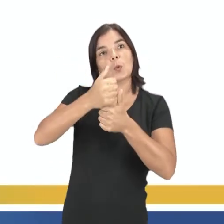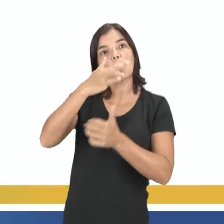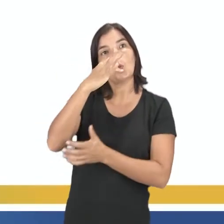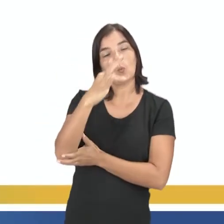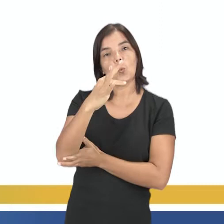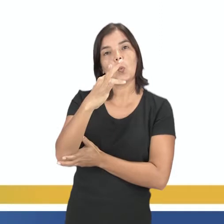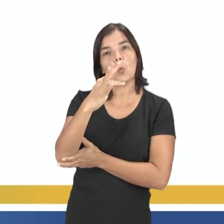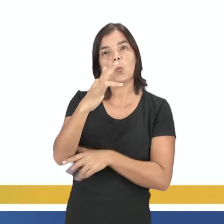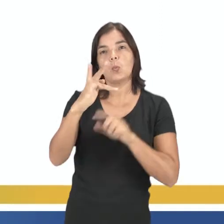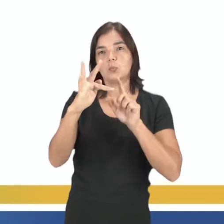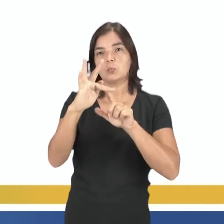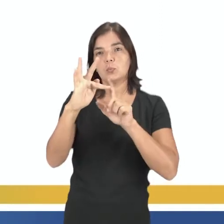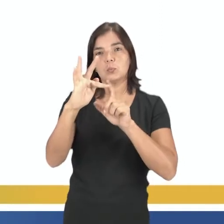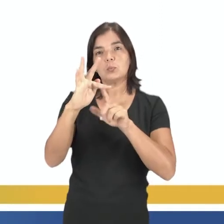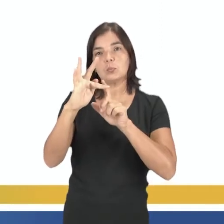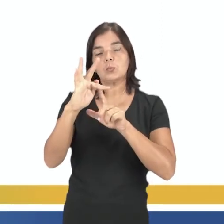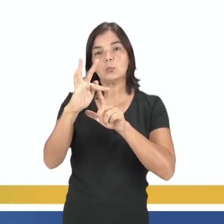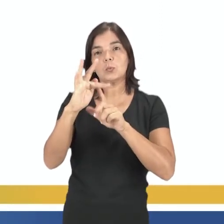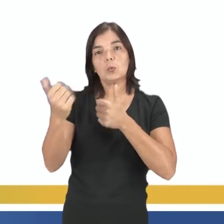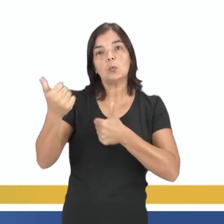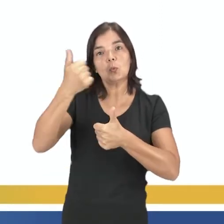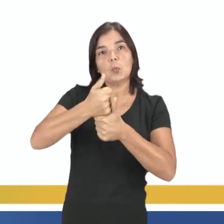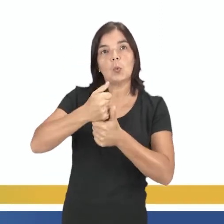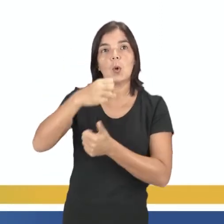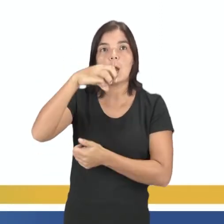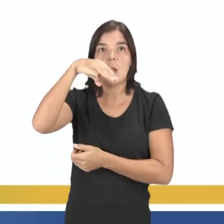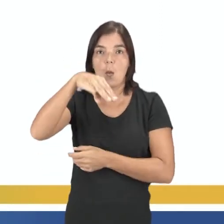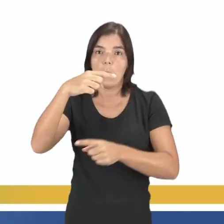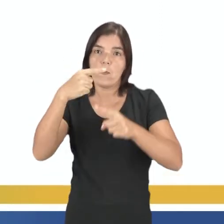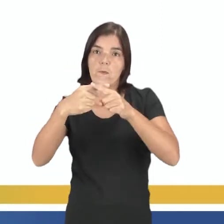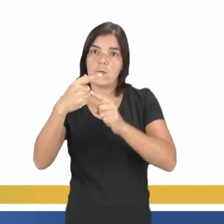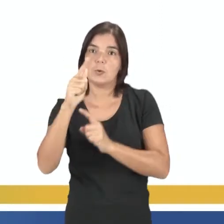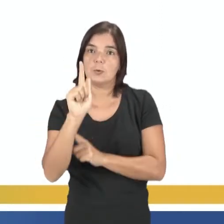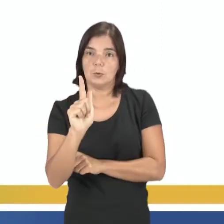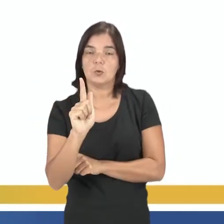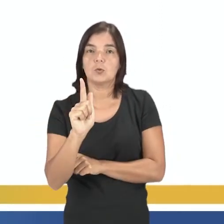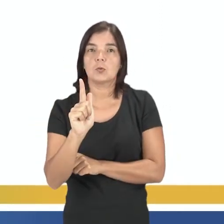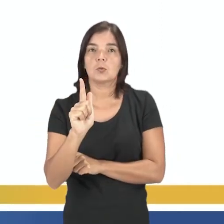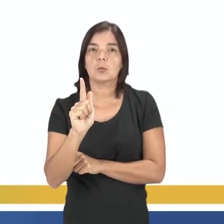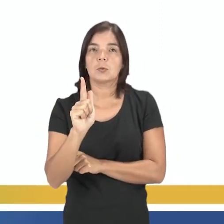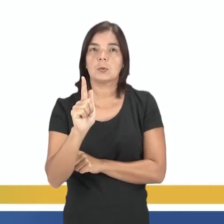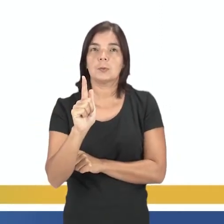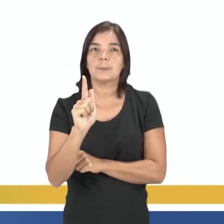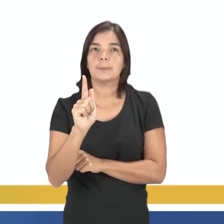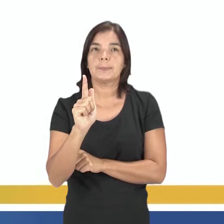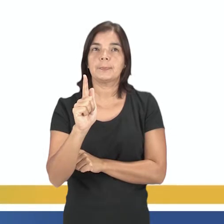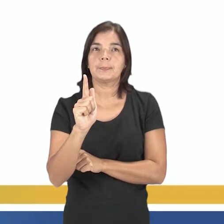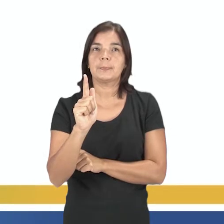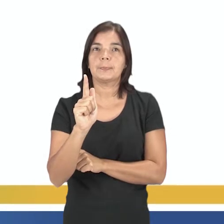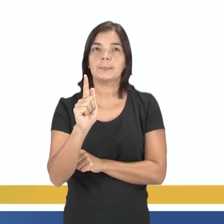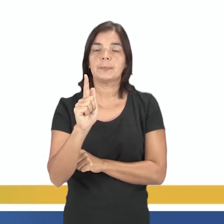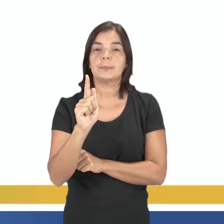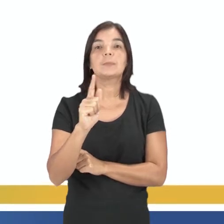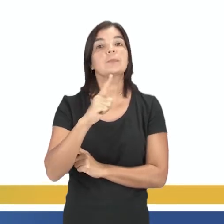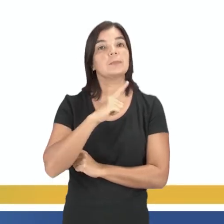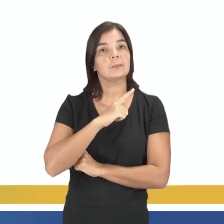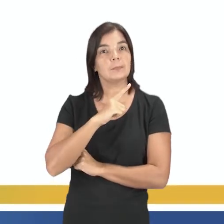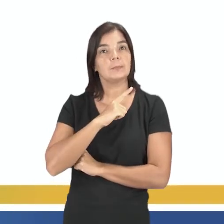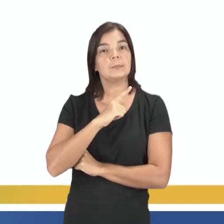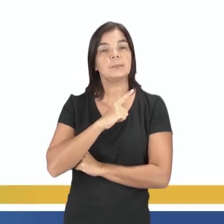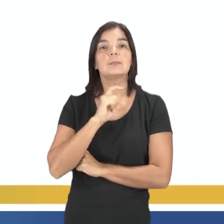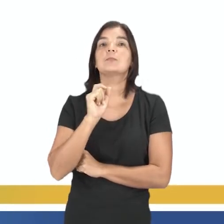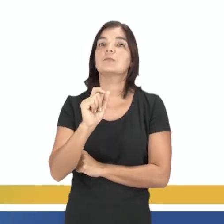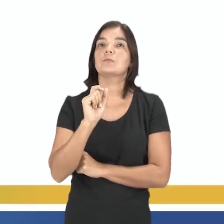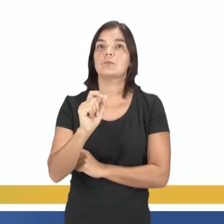F, se você colocar o M vezes G, que é a força-peso, a gente vai ter,